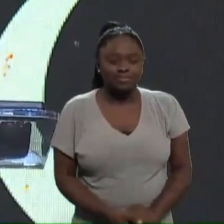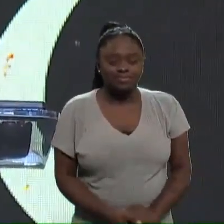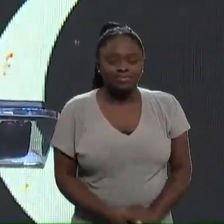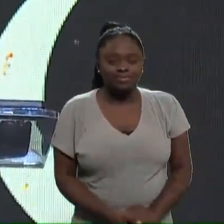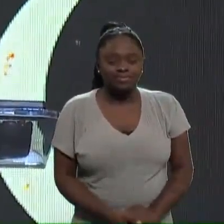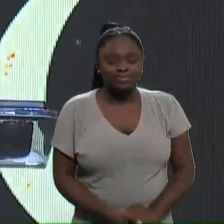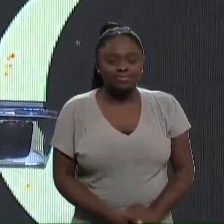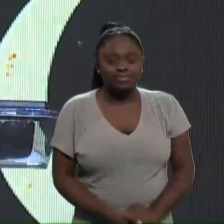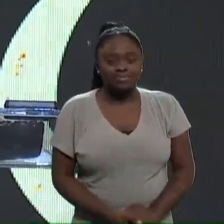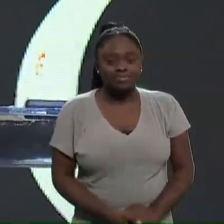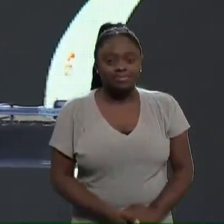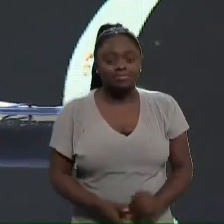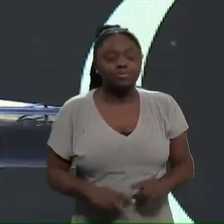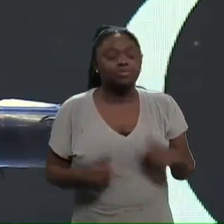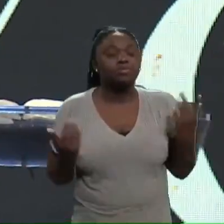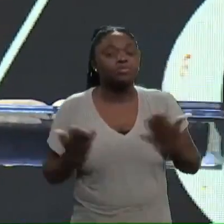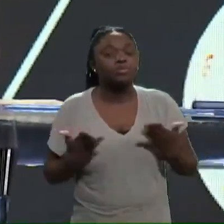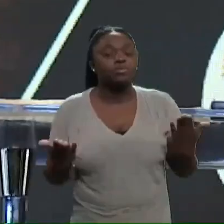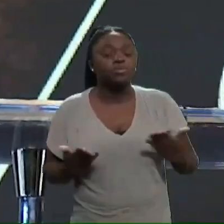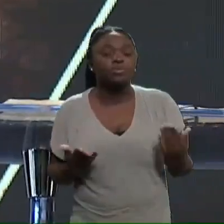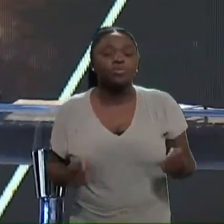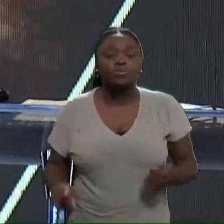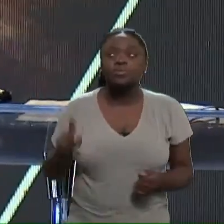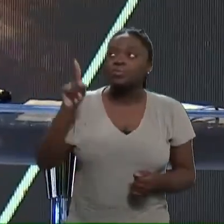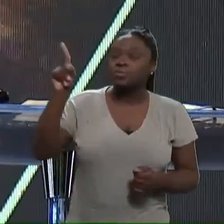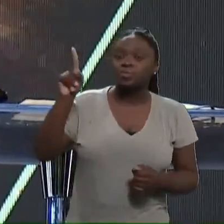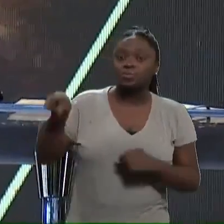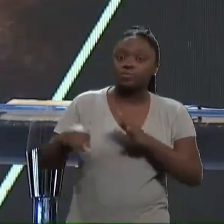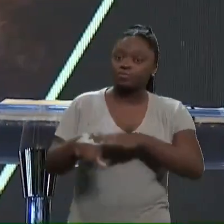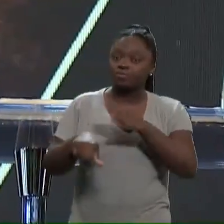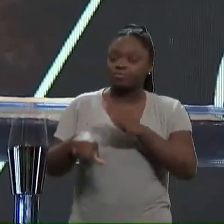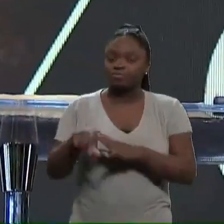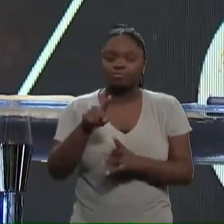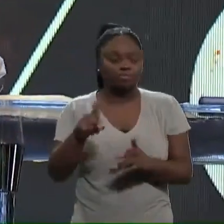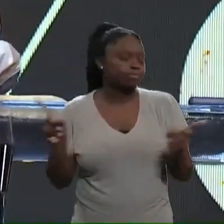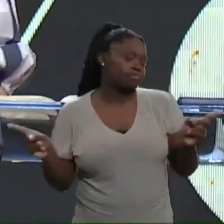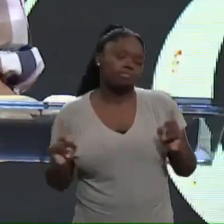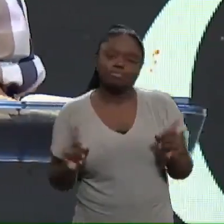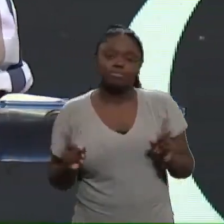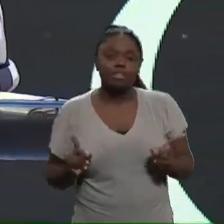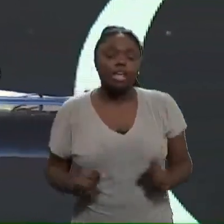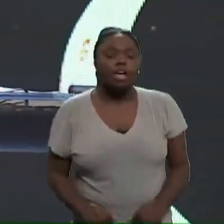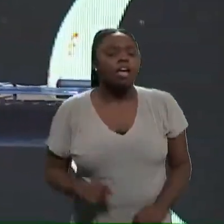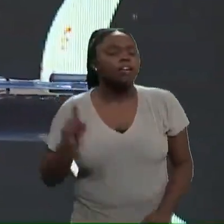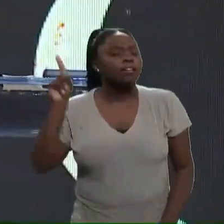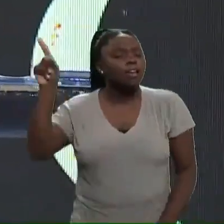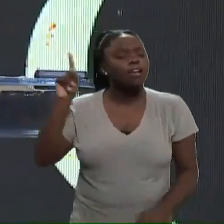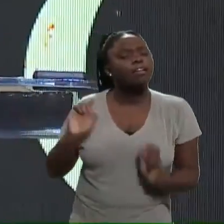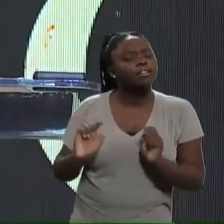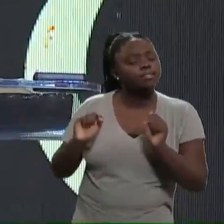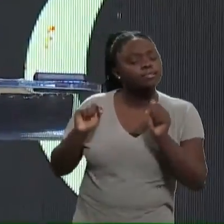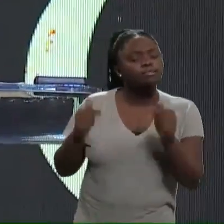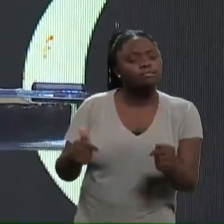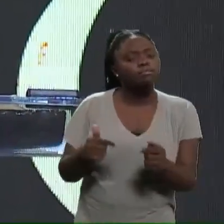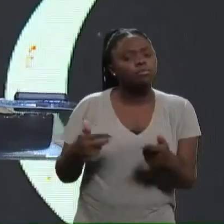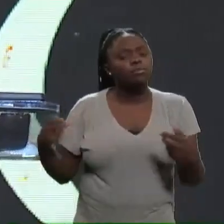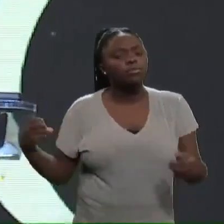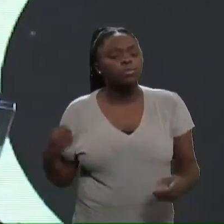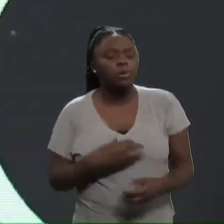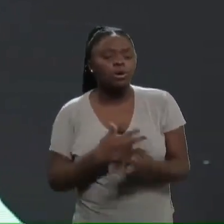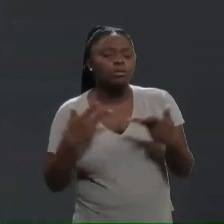Agora o ponto é: que seja Ele quem faça e não você. Que seja Ele quem faça e não